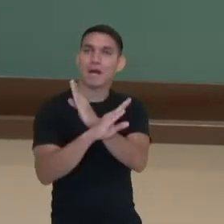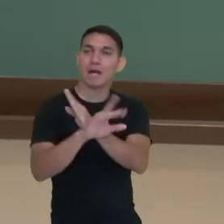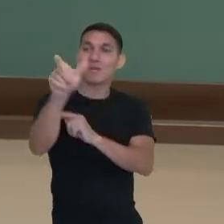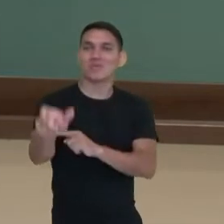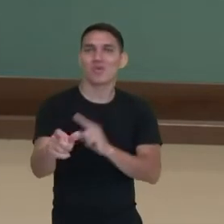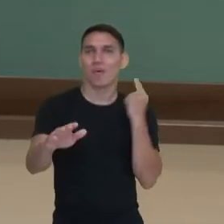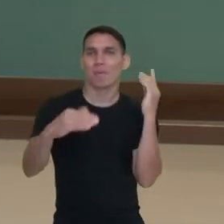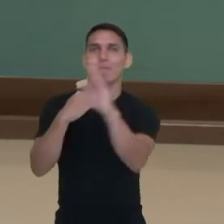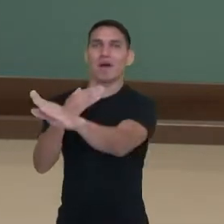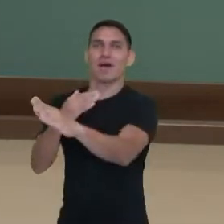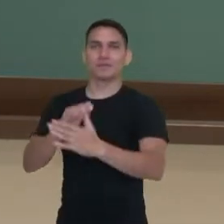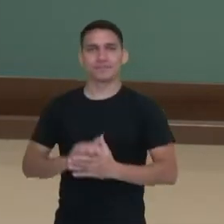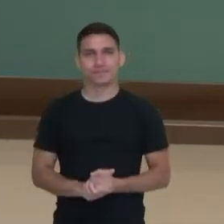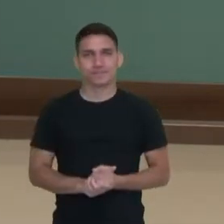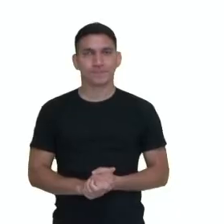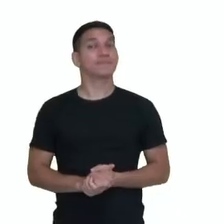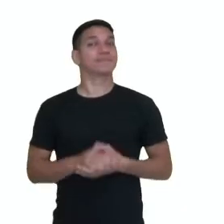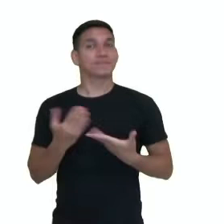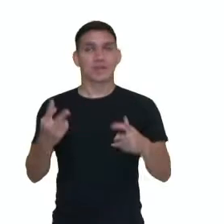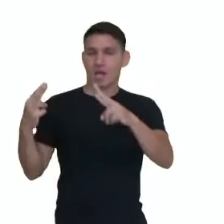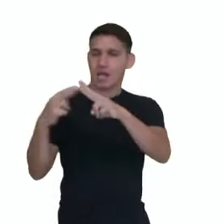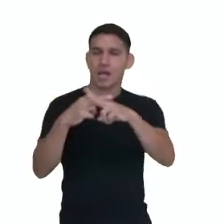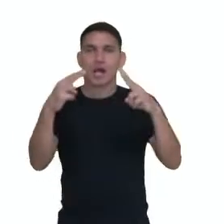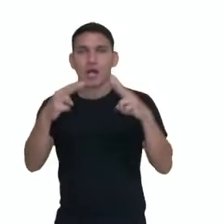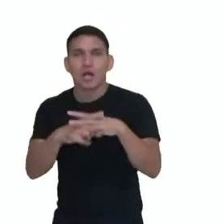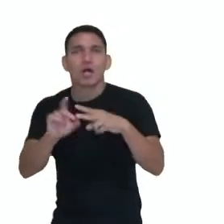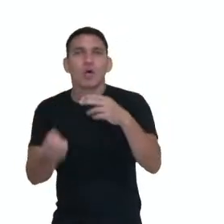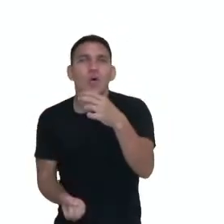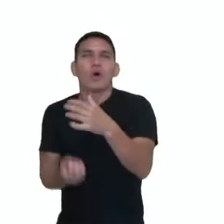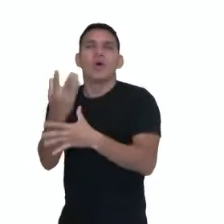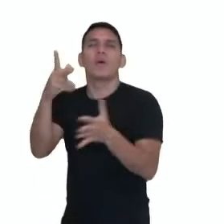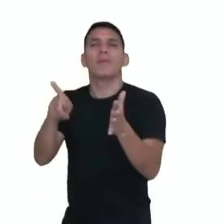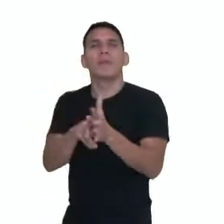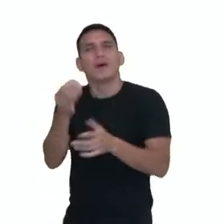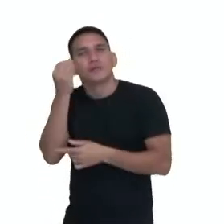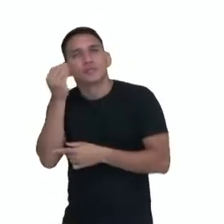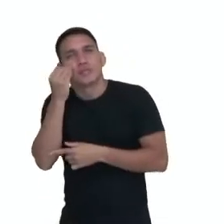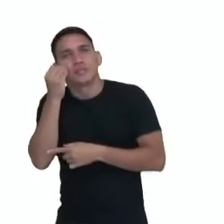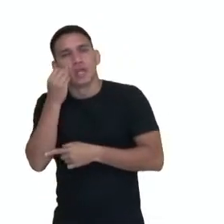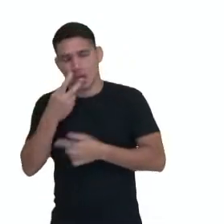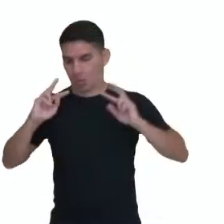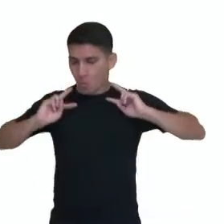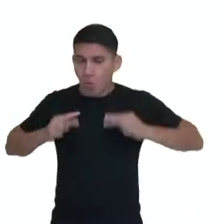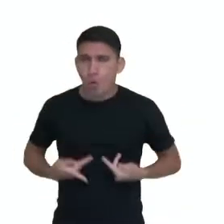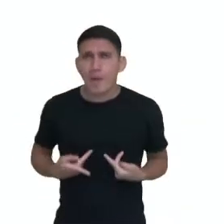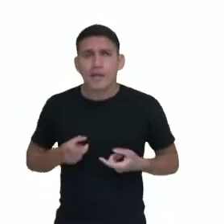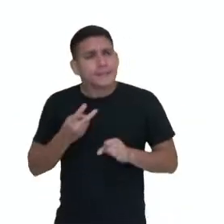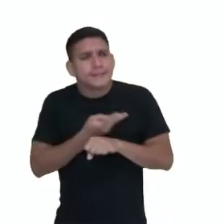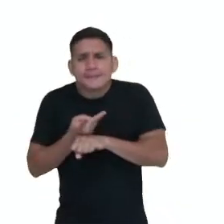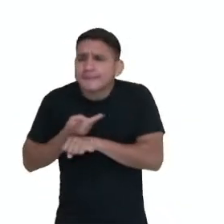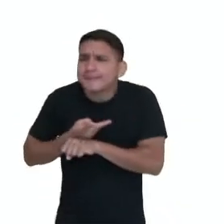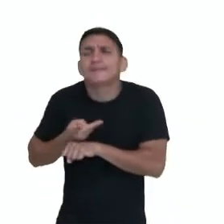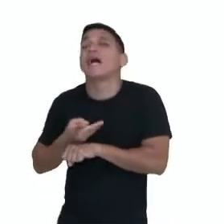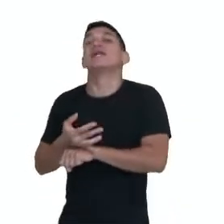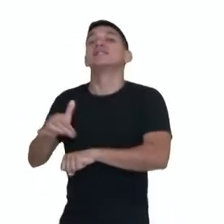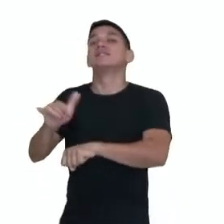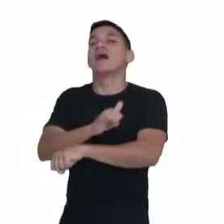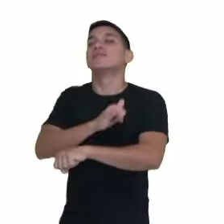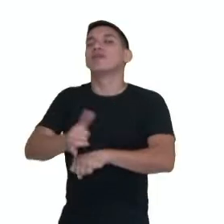ok? As lutas foram originadas na busca dos seres humanos por recursos para